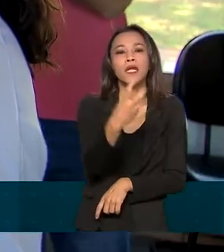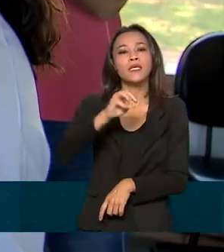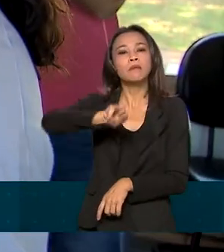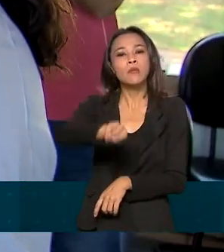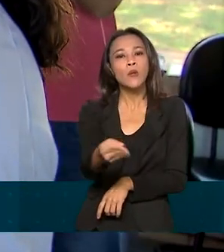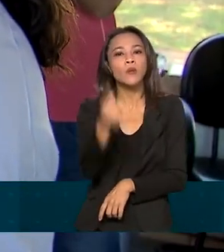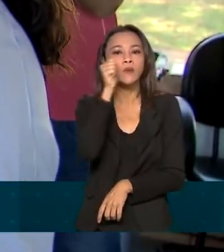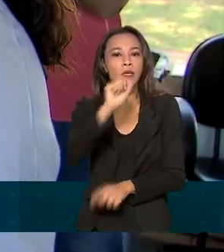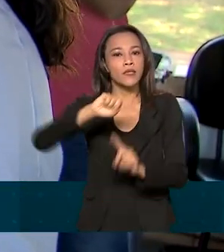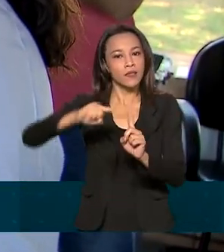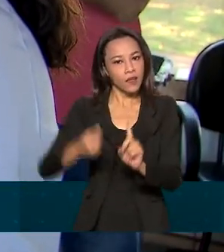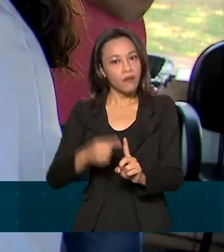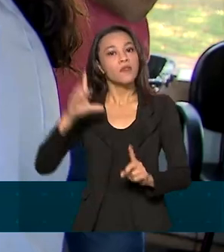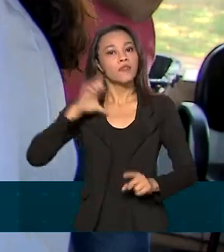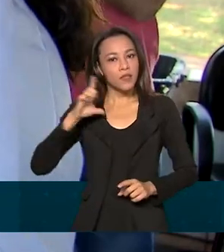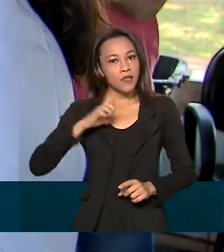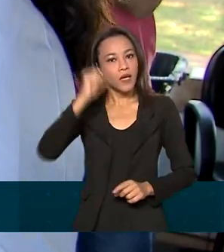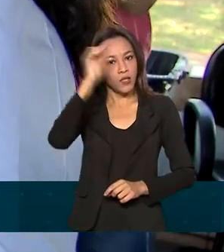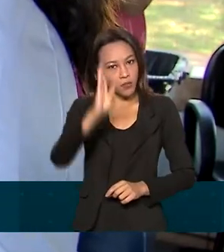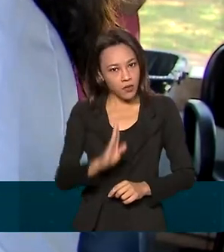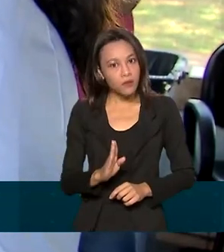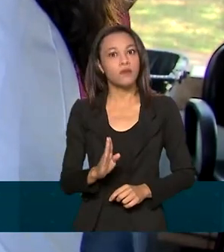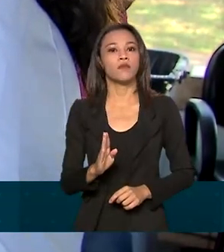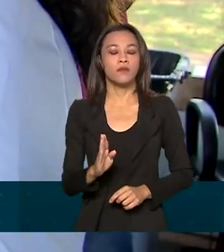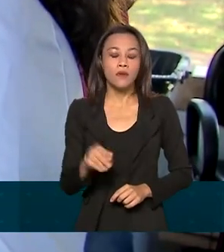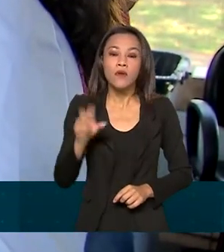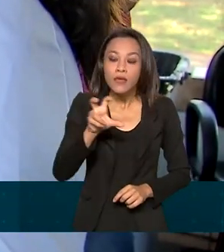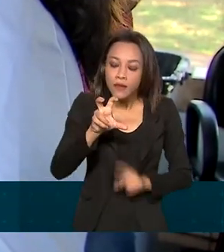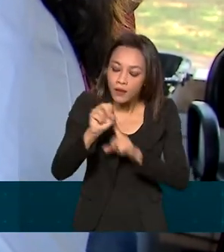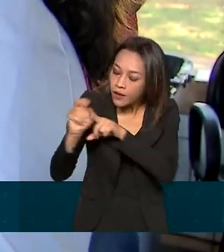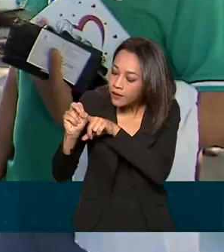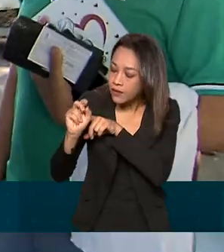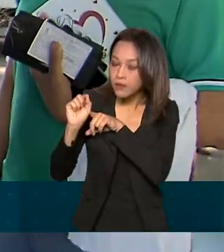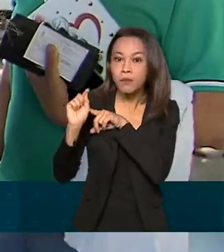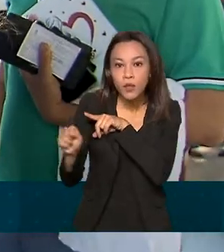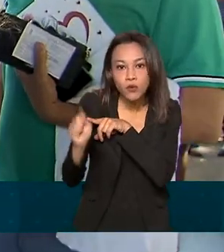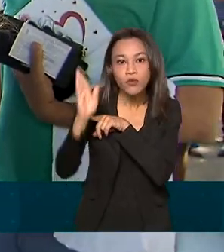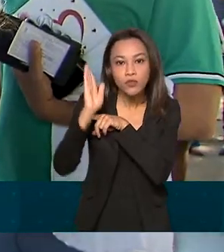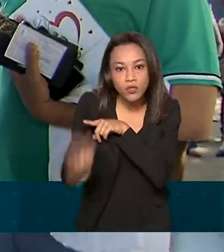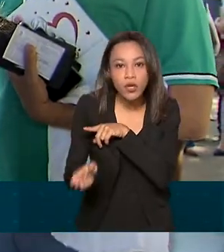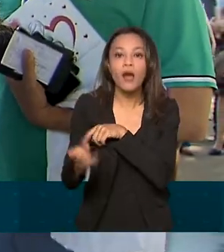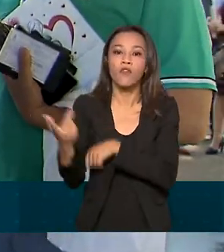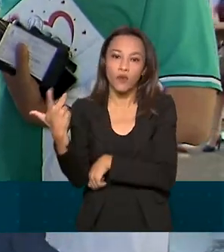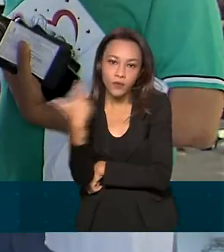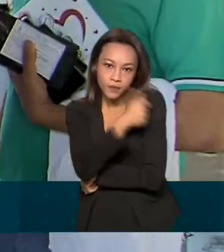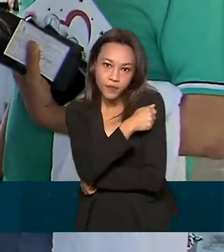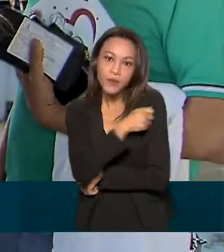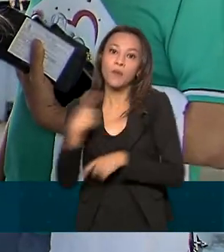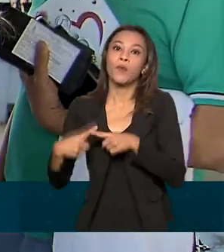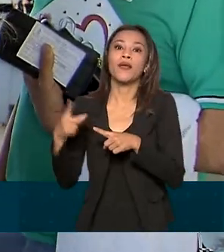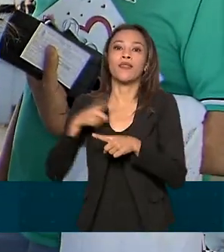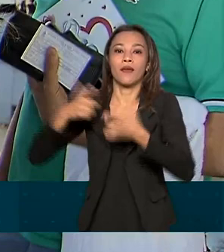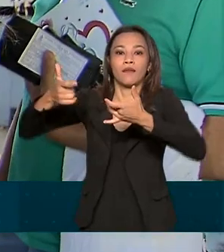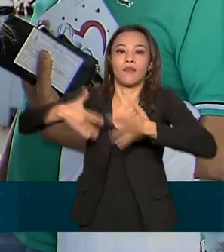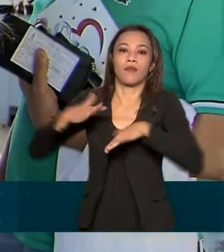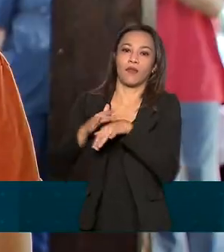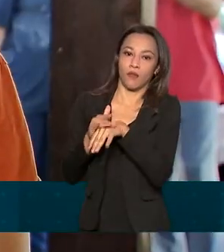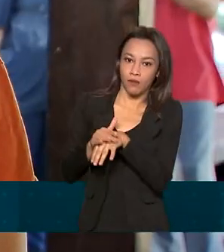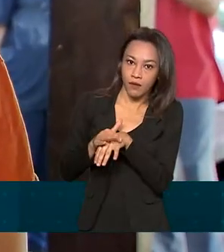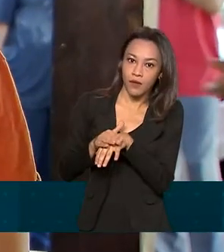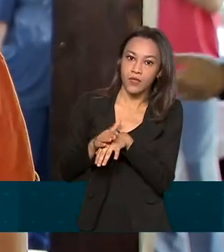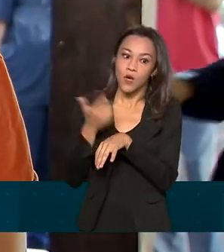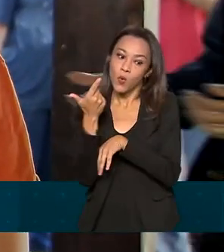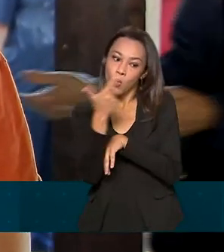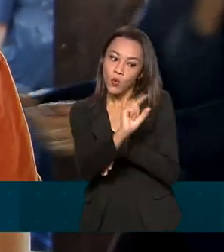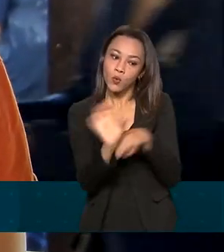que existem no Brasil, cerca de 500 mil foram imunizadas por terem comorbidades. O restante do